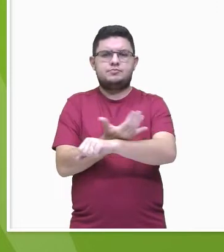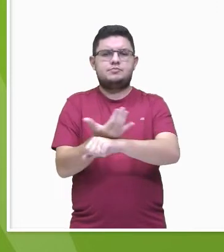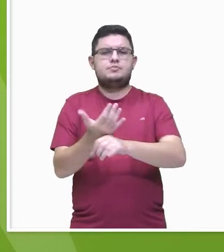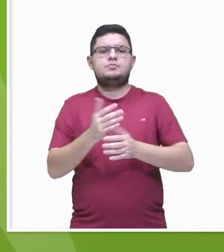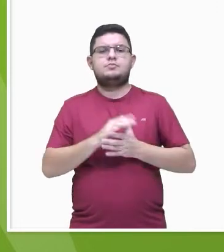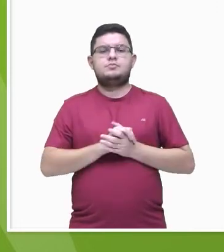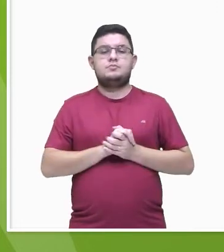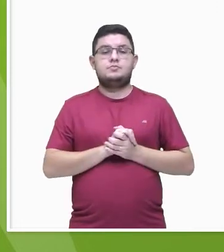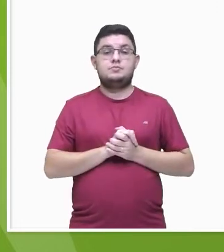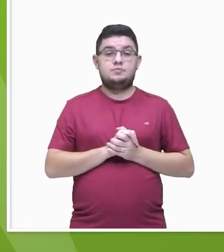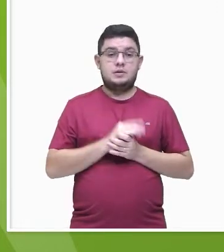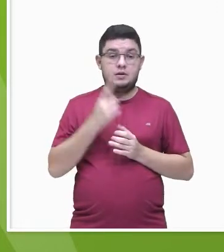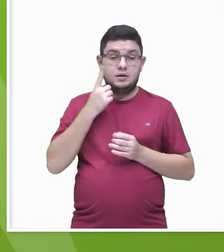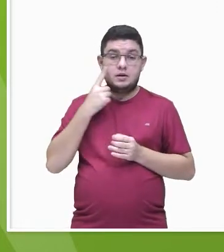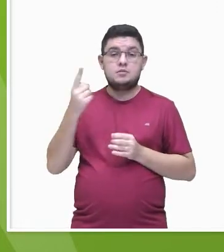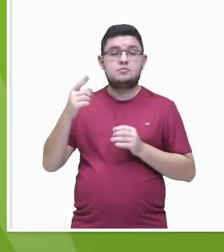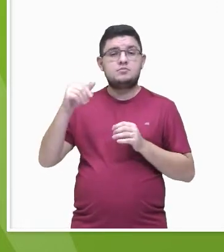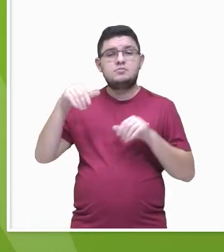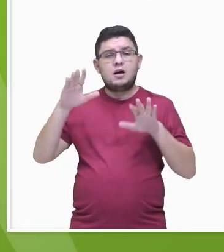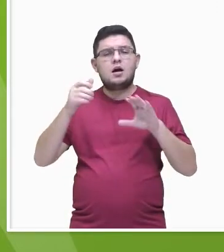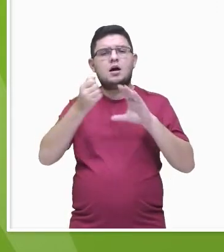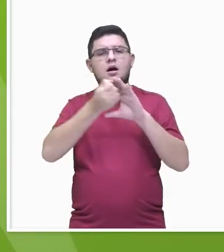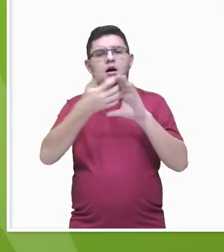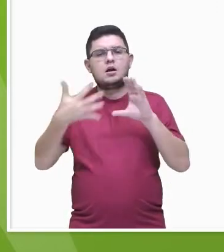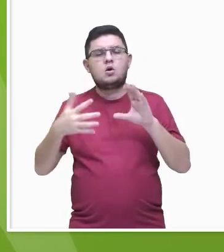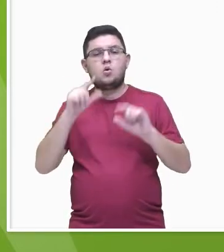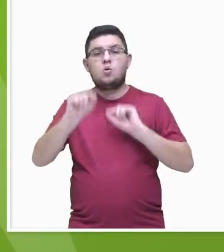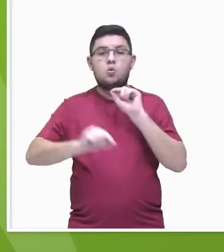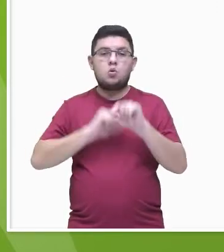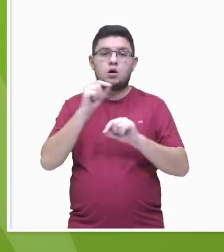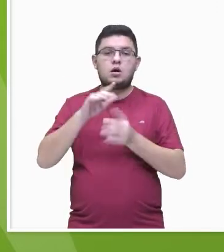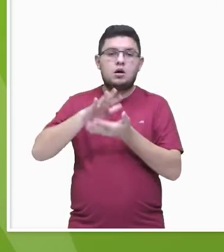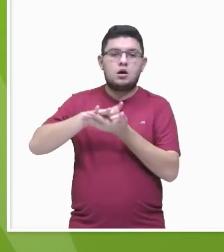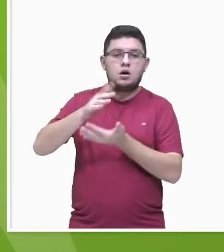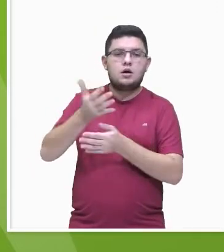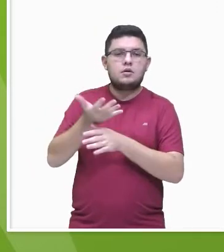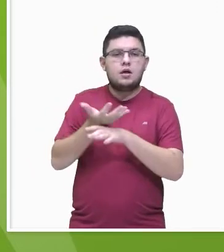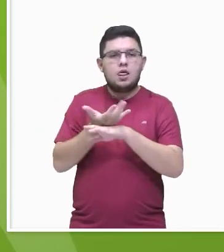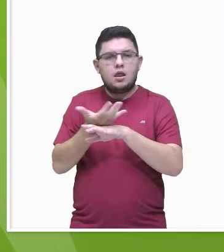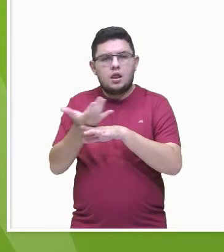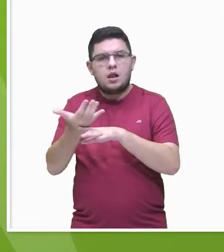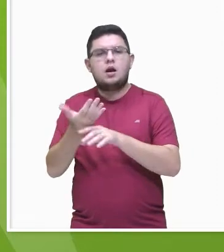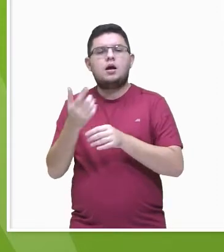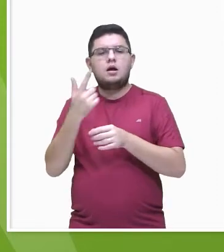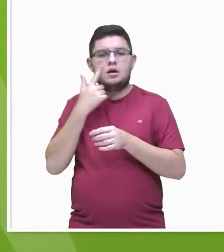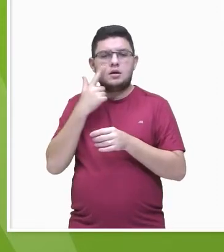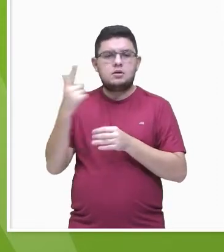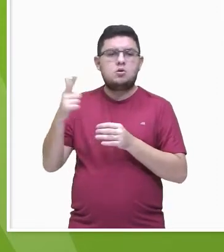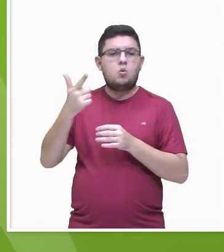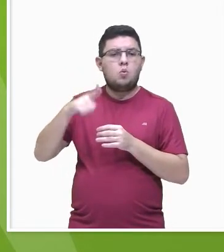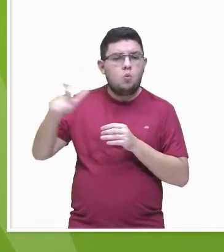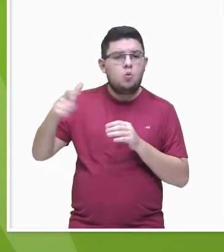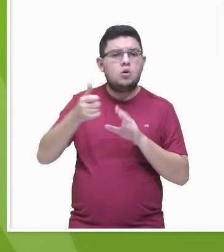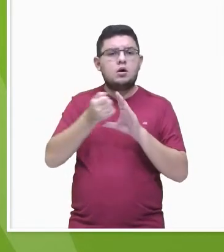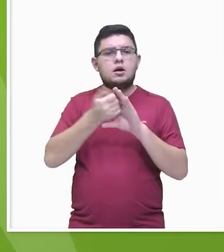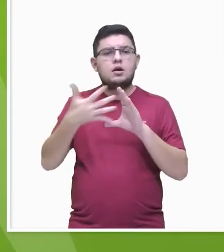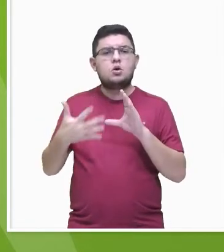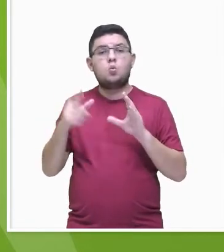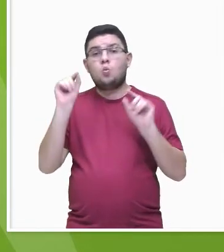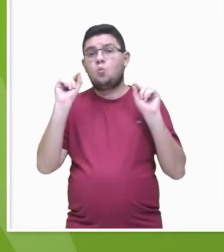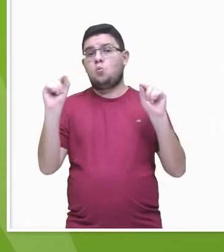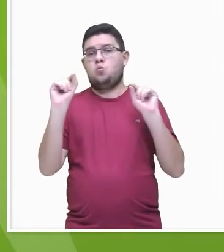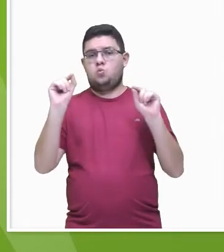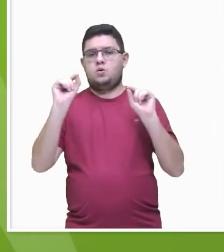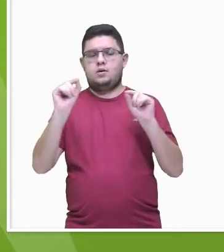aí a gente observa mais características, né, sobre esses animais aí na nossa próxima imagem, olha lá. Uma